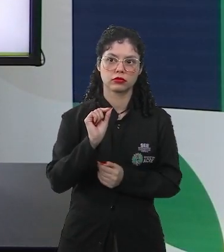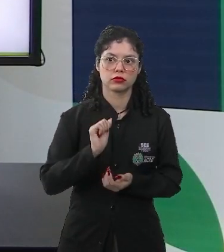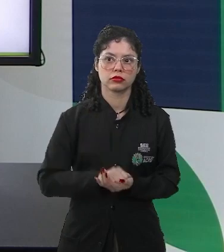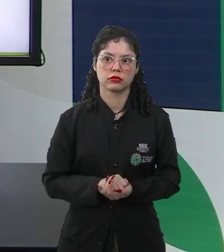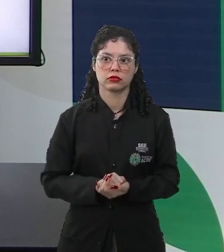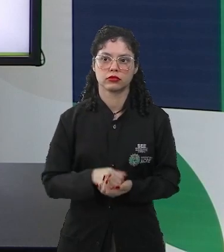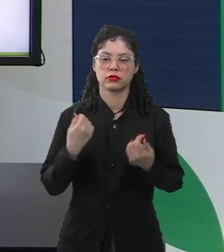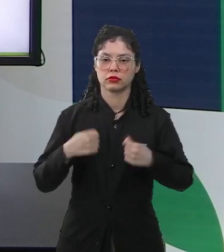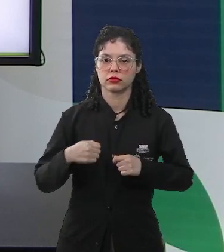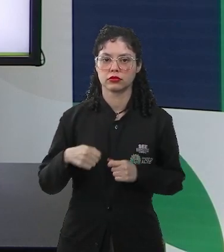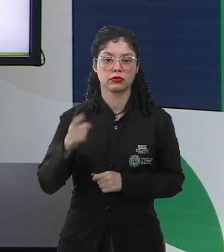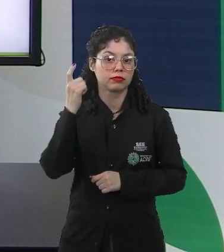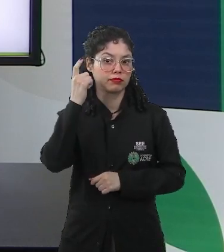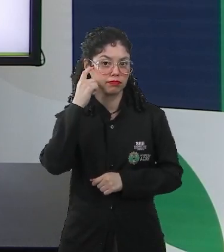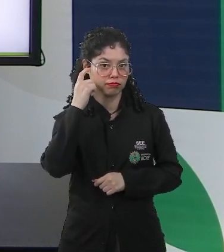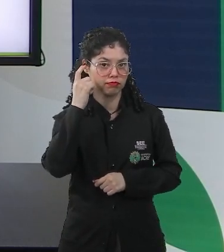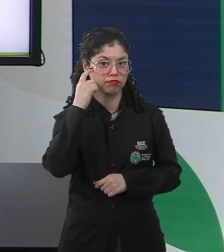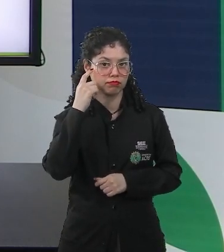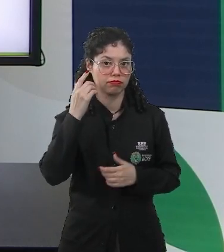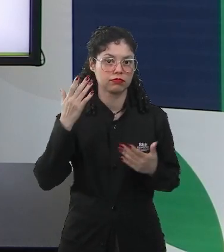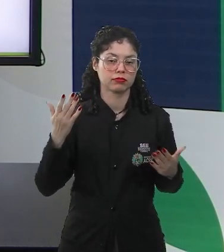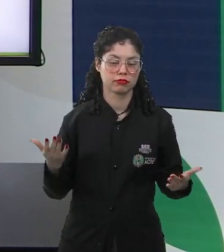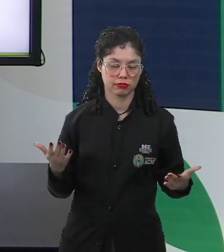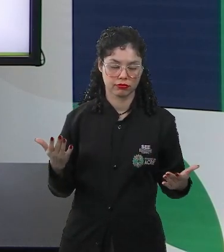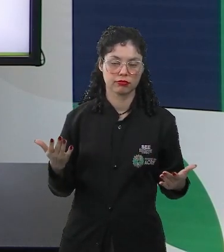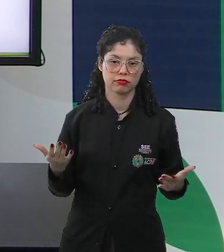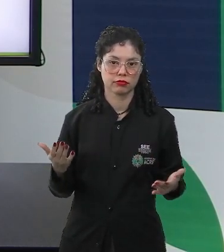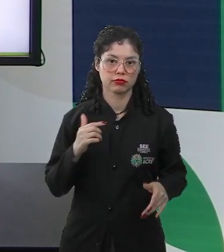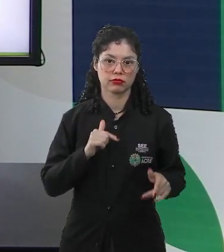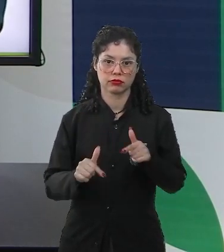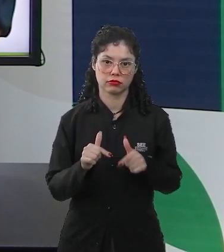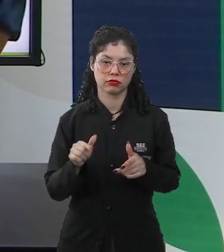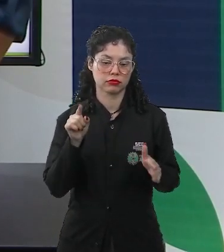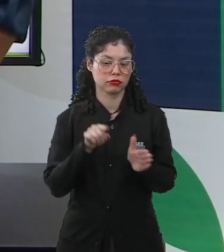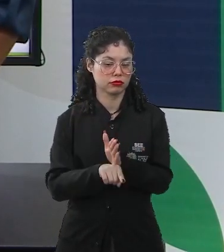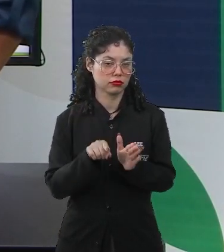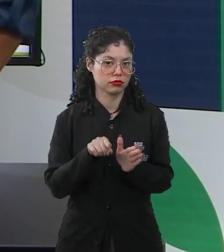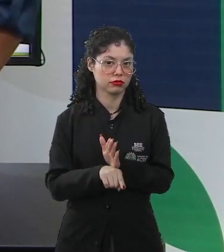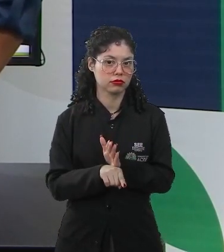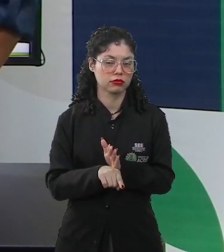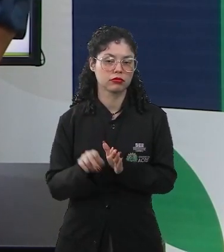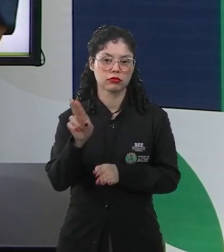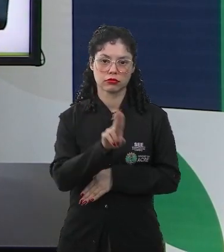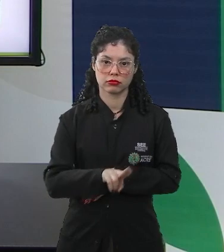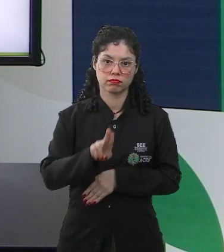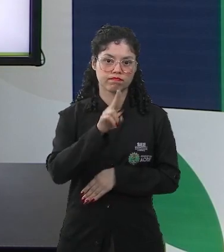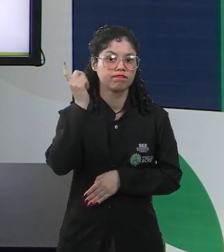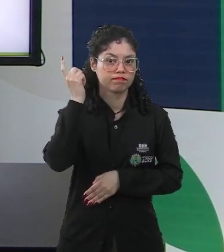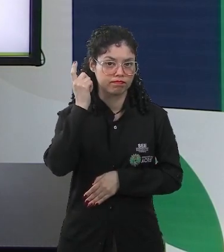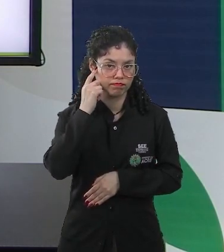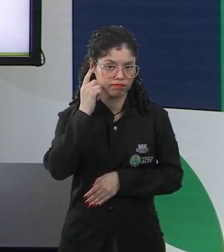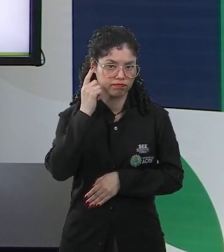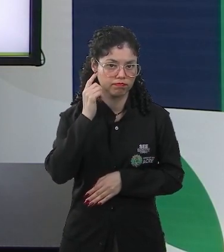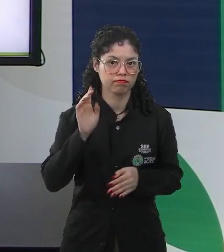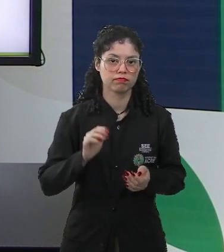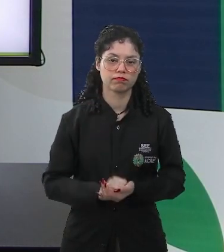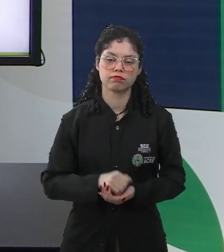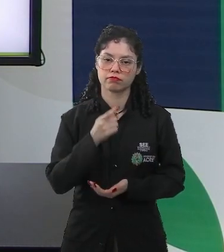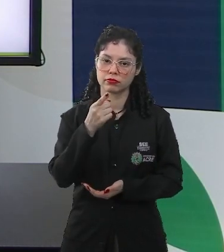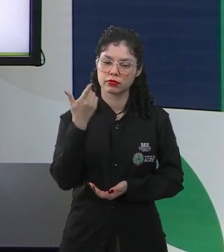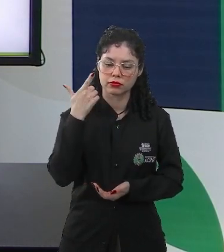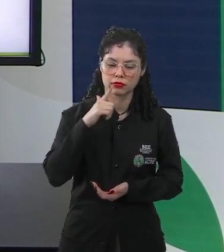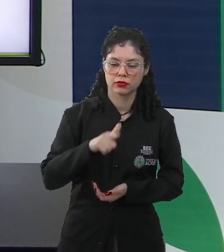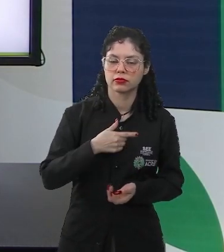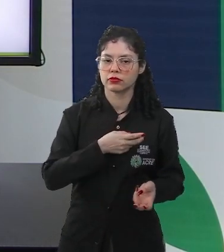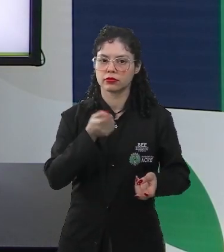você tem que usar o raciocínio lógico. Trabalhe questões que façam uso do raciocínio lógico para você